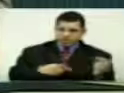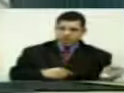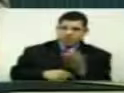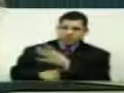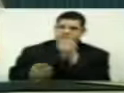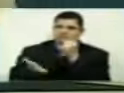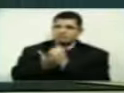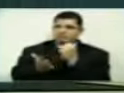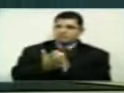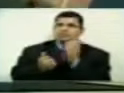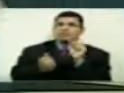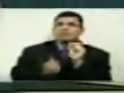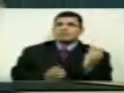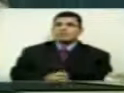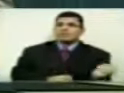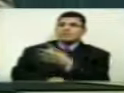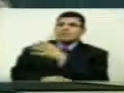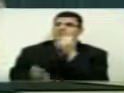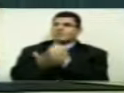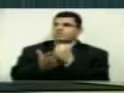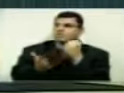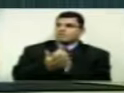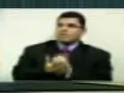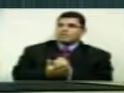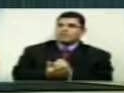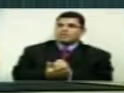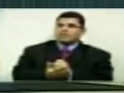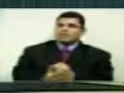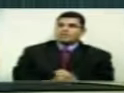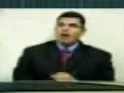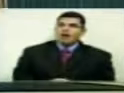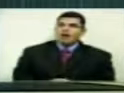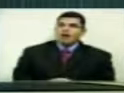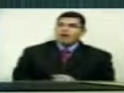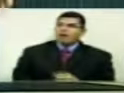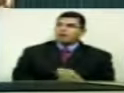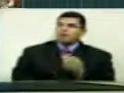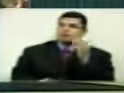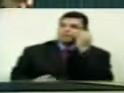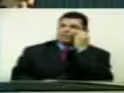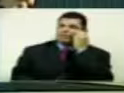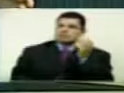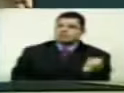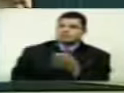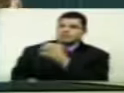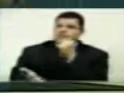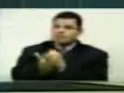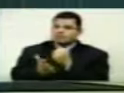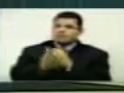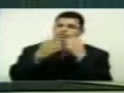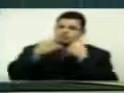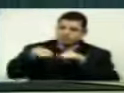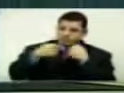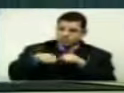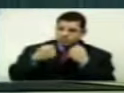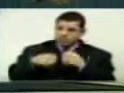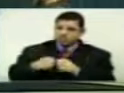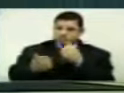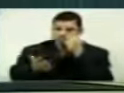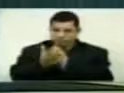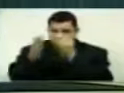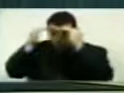um novo contrato. Que novo contrato, cara pálida? Para ver o novo contrato, precisaria